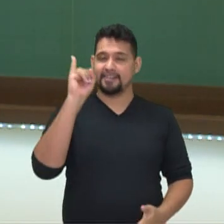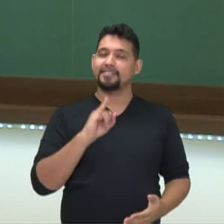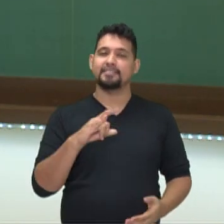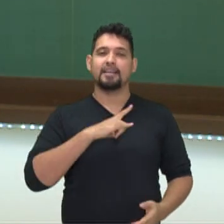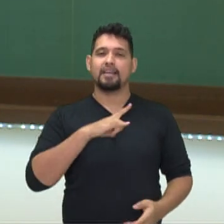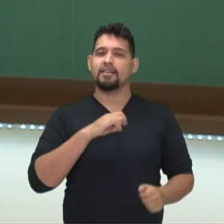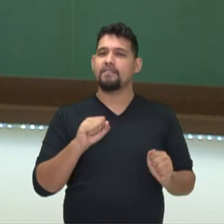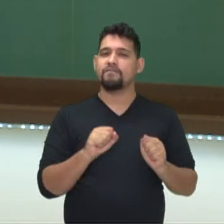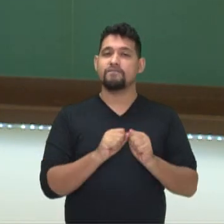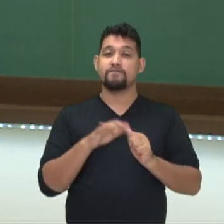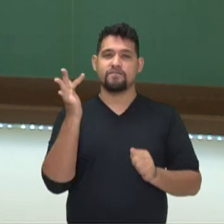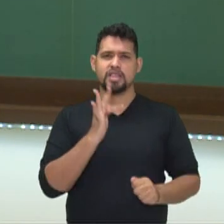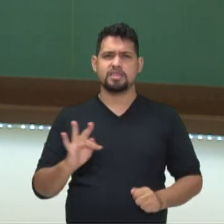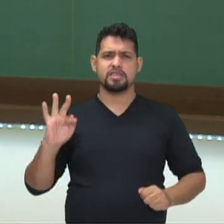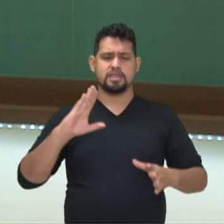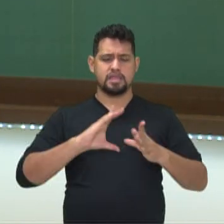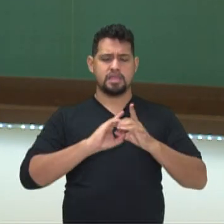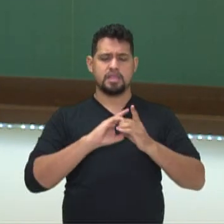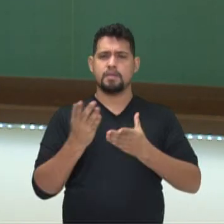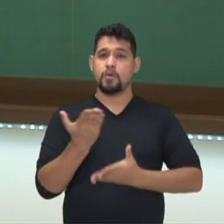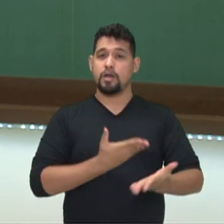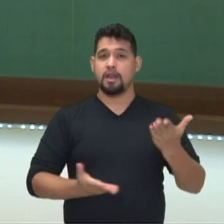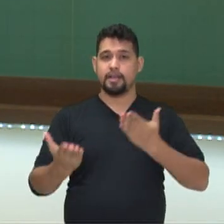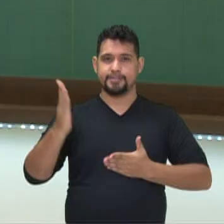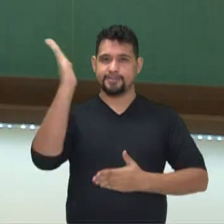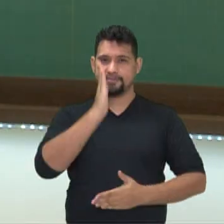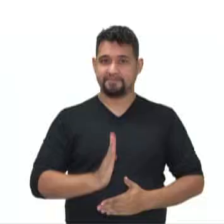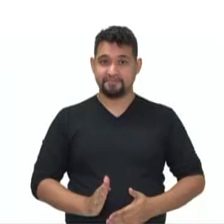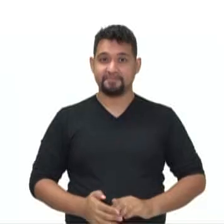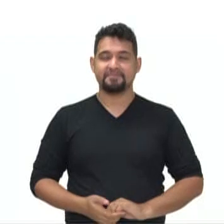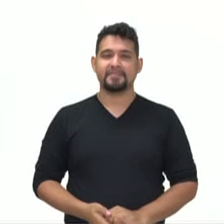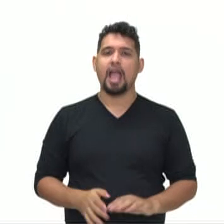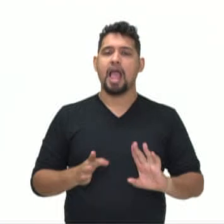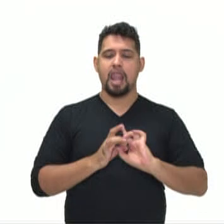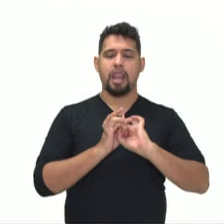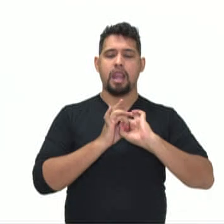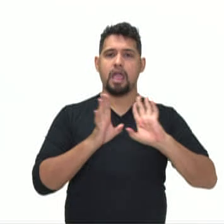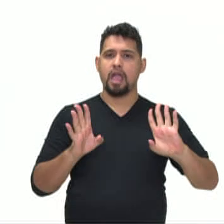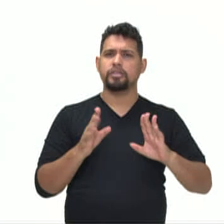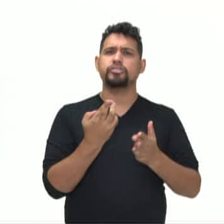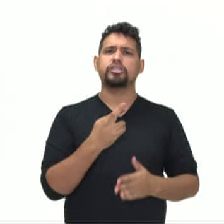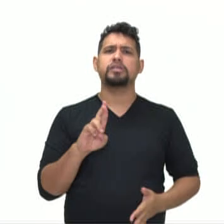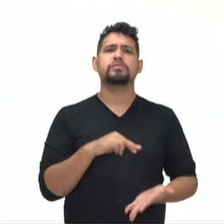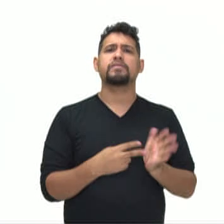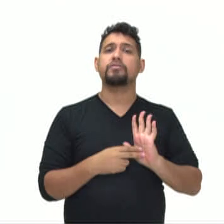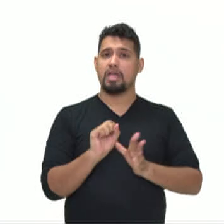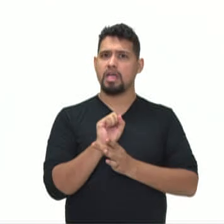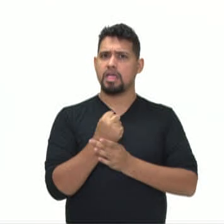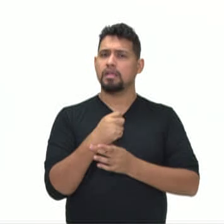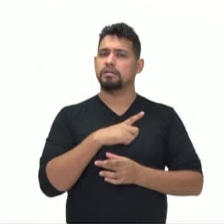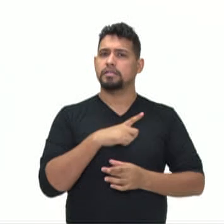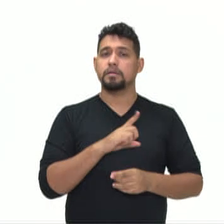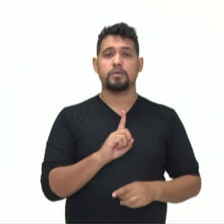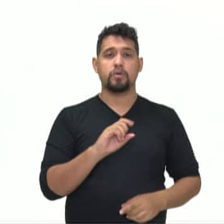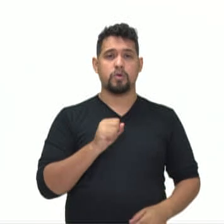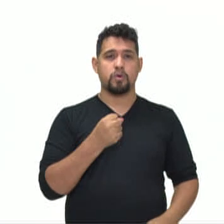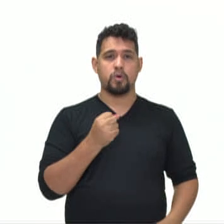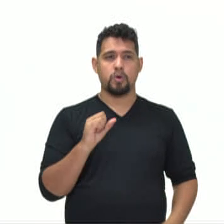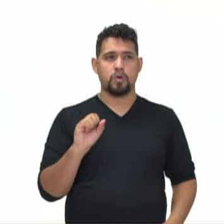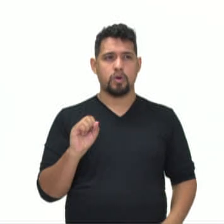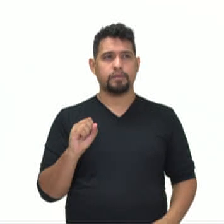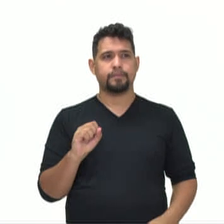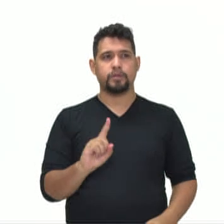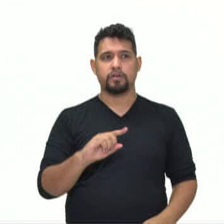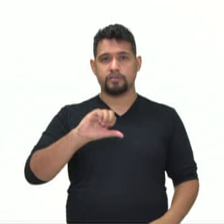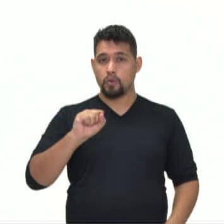República Federativa Democrática do Brasil. A liberdade religiosa é garantida na Constituição de 88 e está